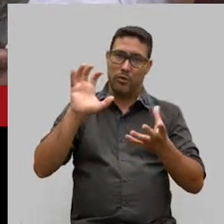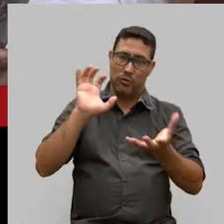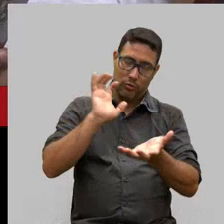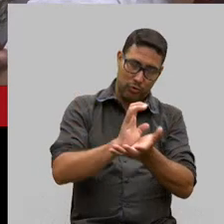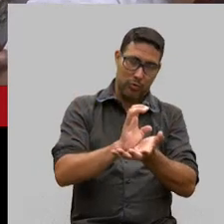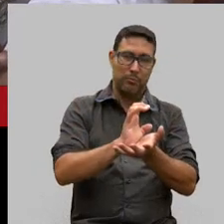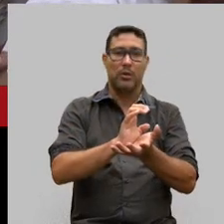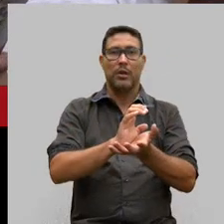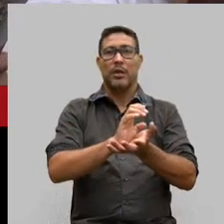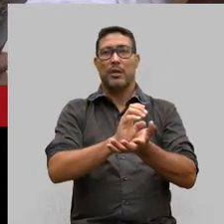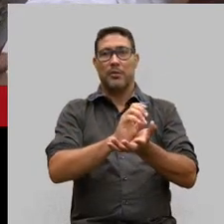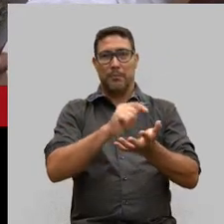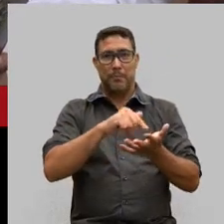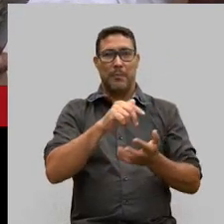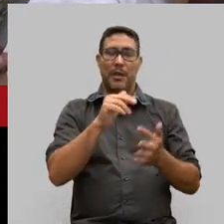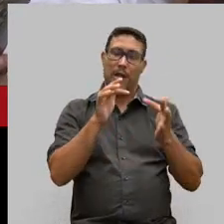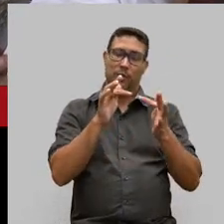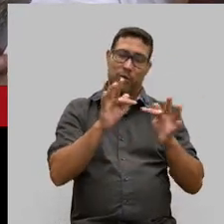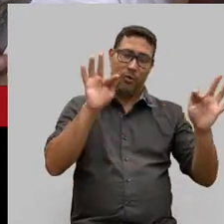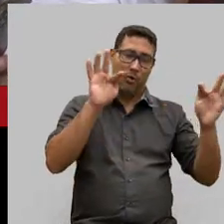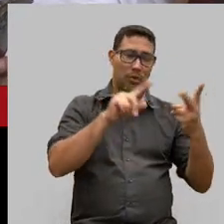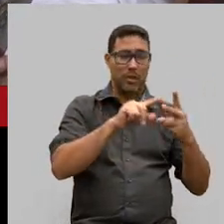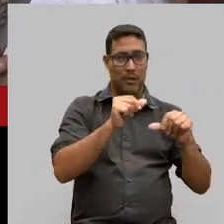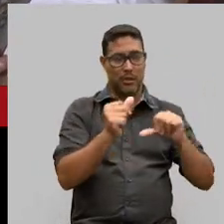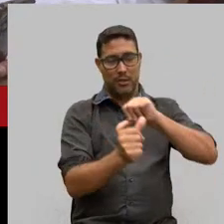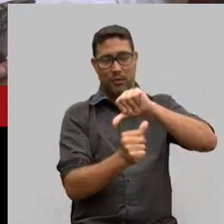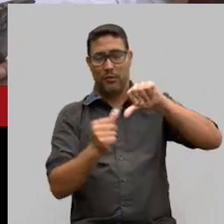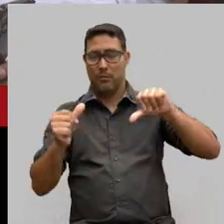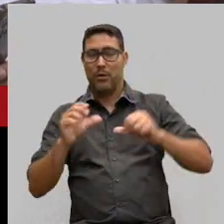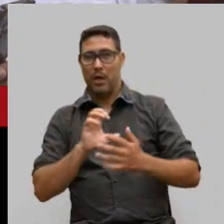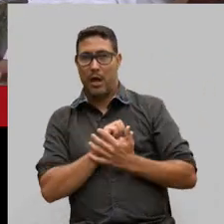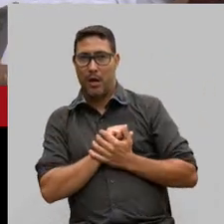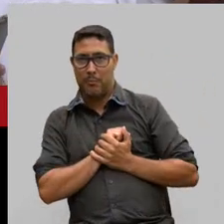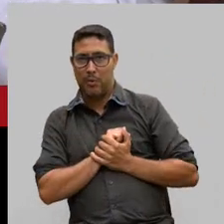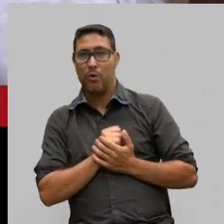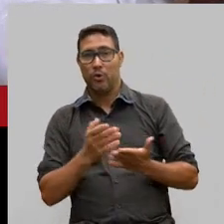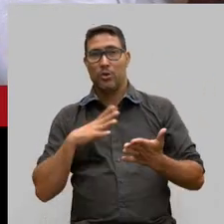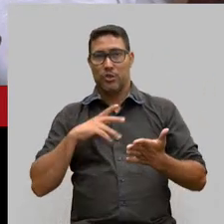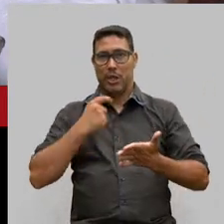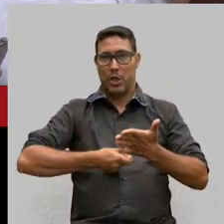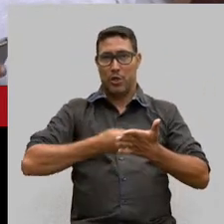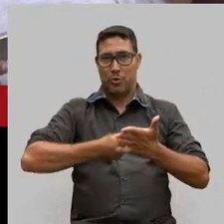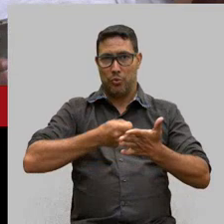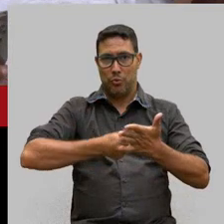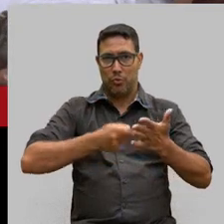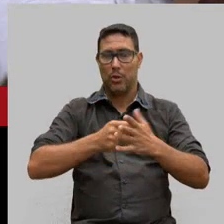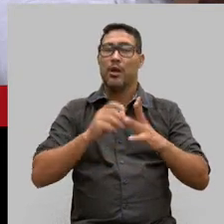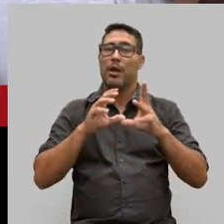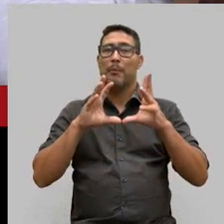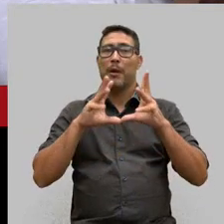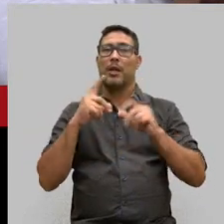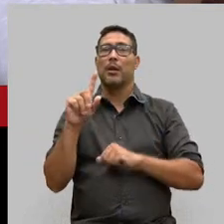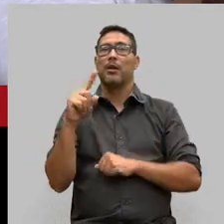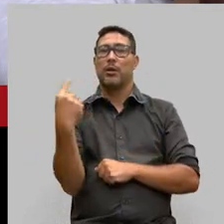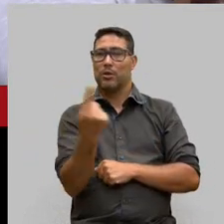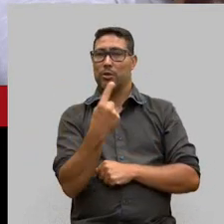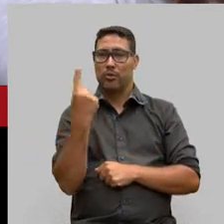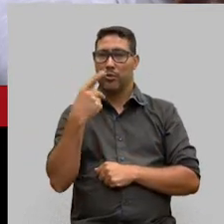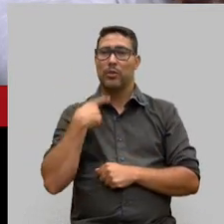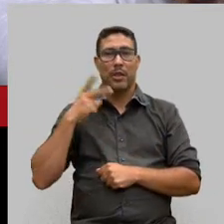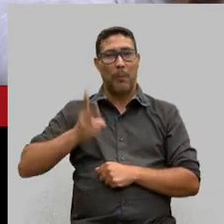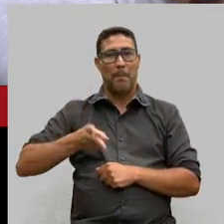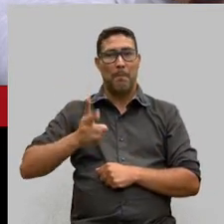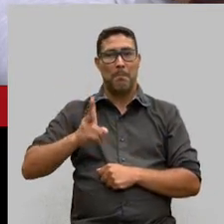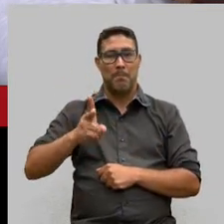caus em amor e agora se transforma em luta para que todos tenham os mesmos direitos